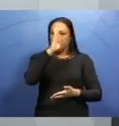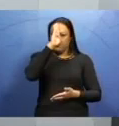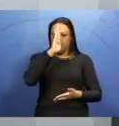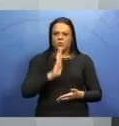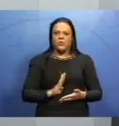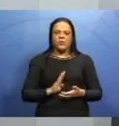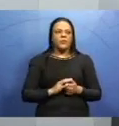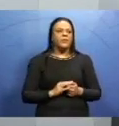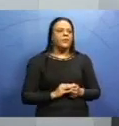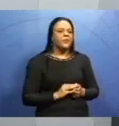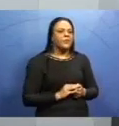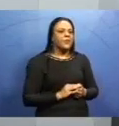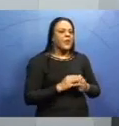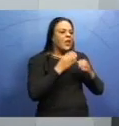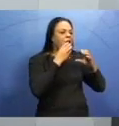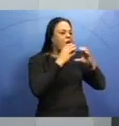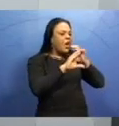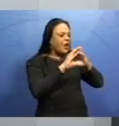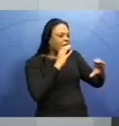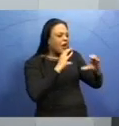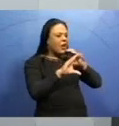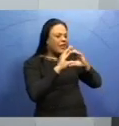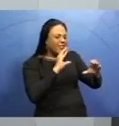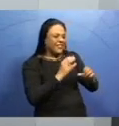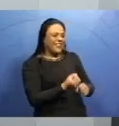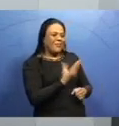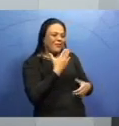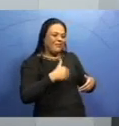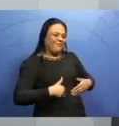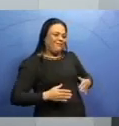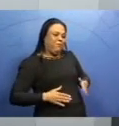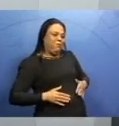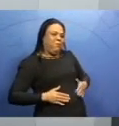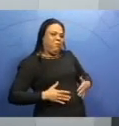Cantar é bom, mas de barriga cheia.